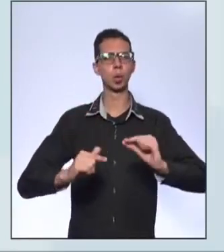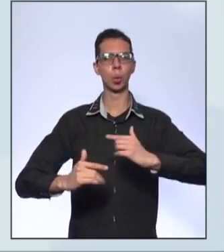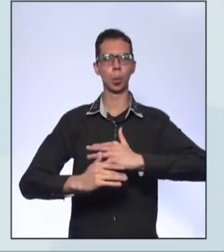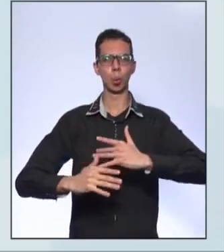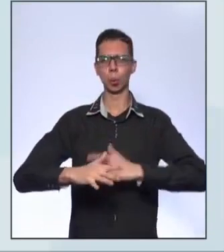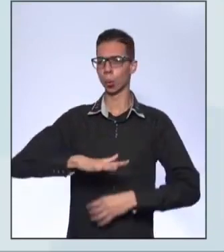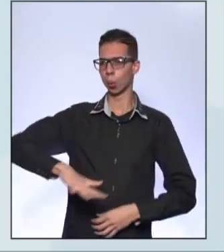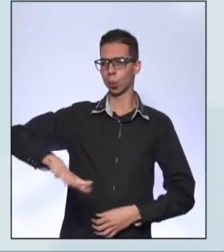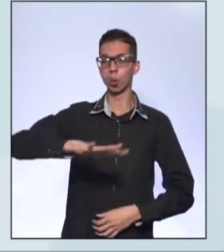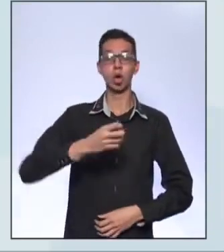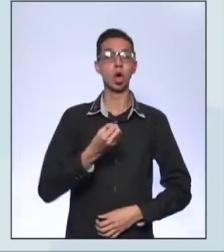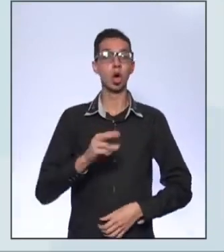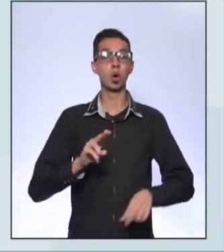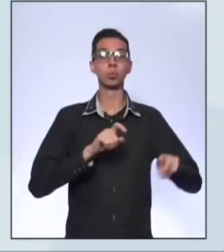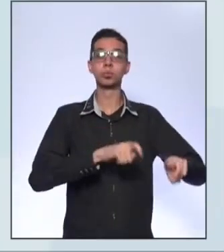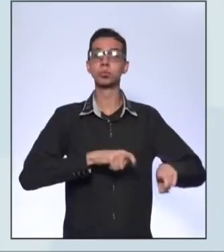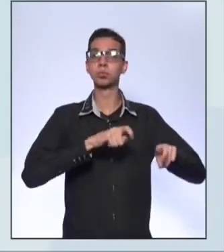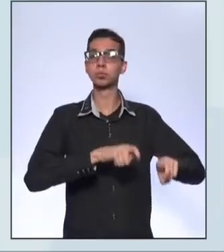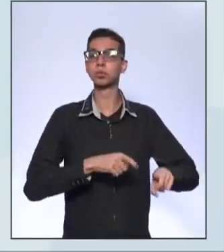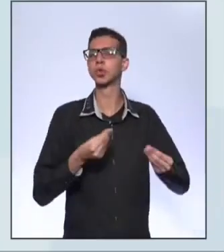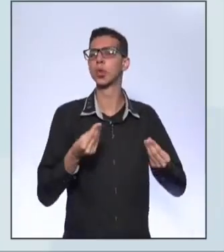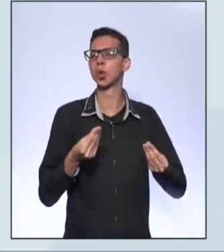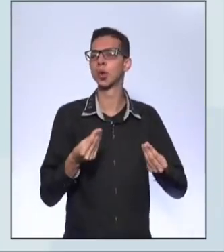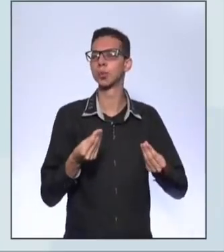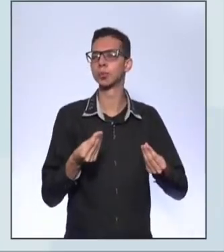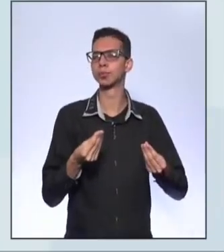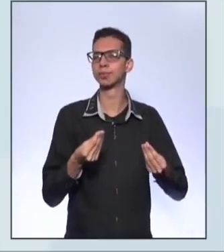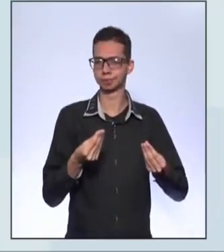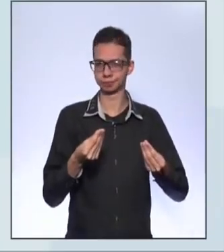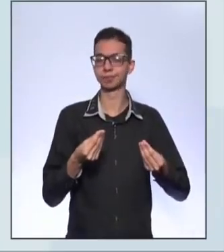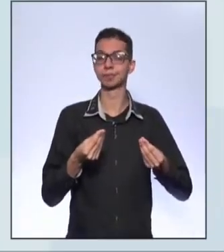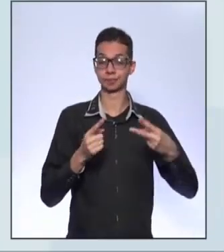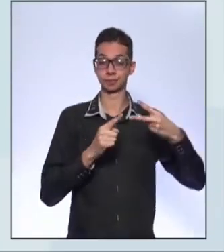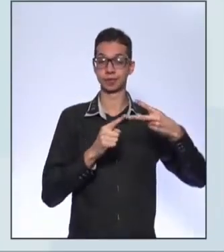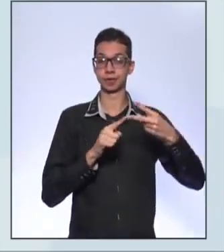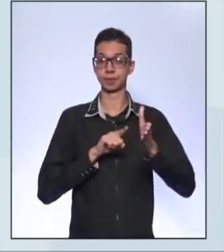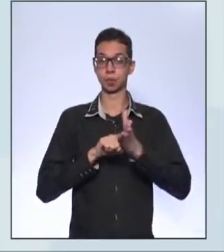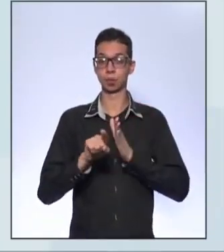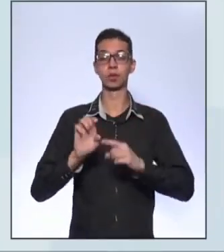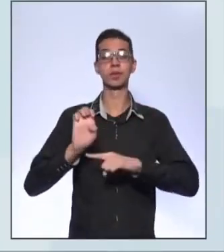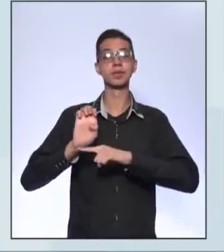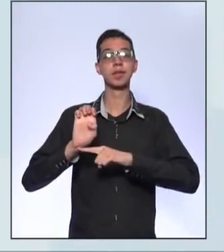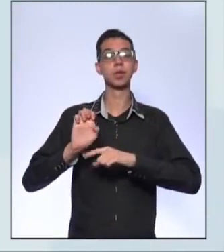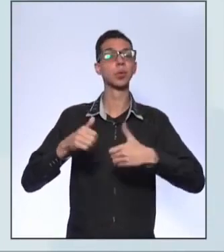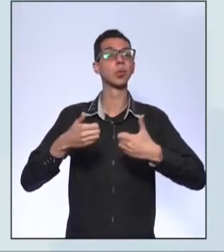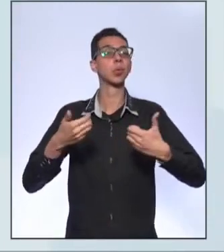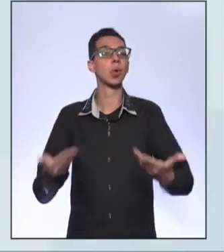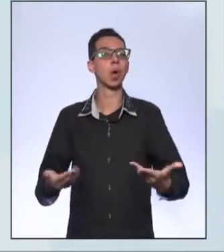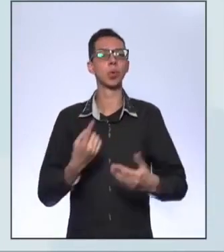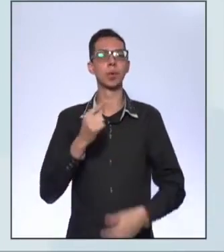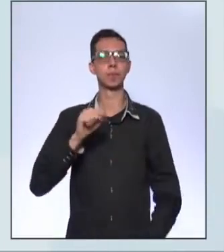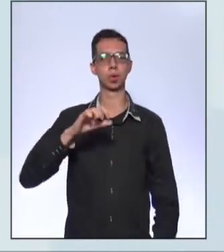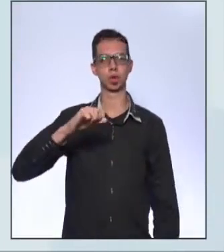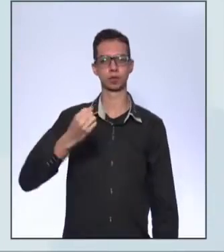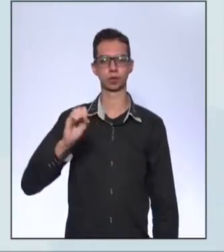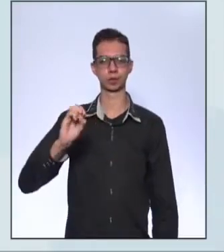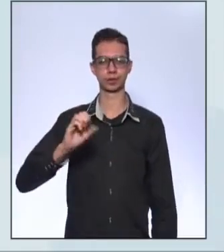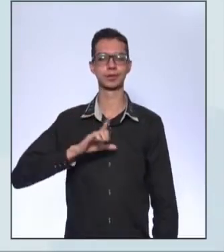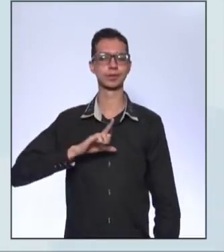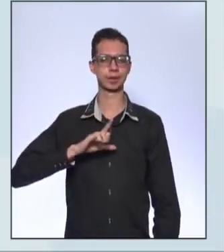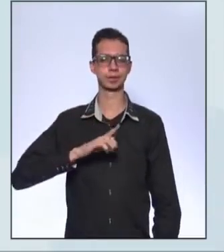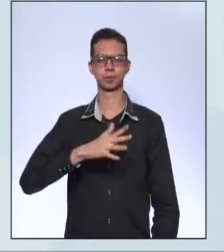ou Rural EA segunda pergunta quais estados na década de 1980 tinham